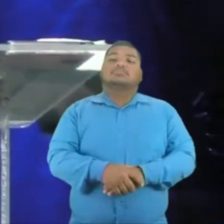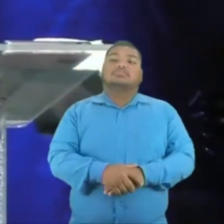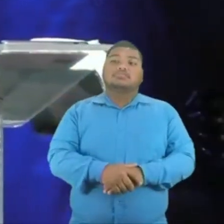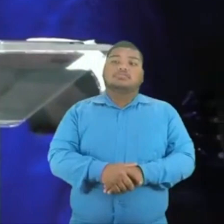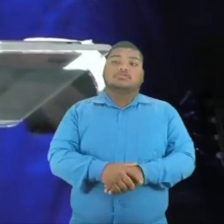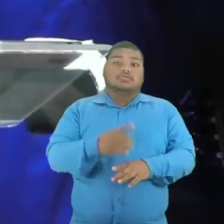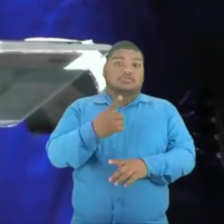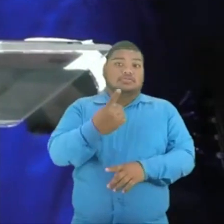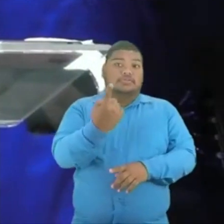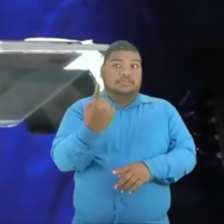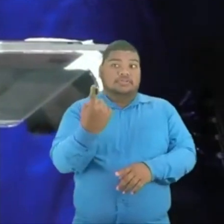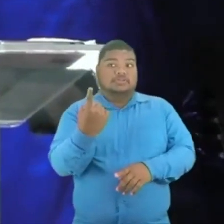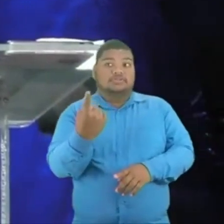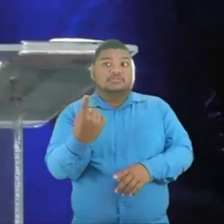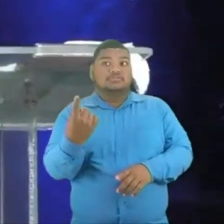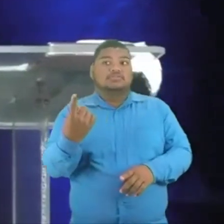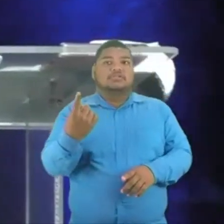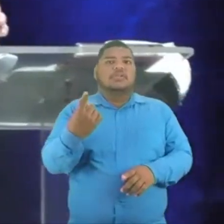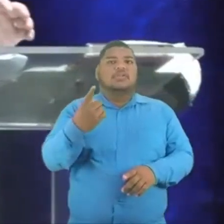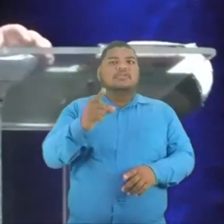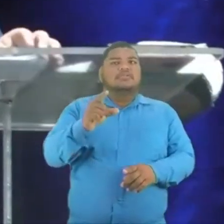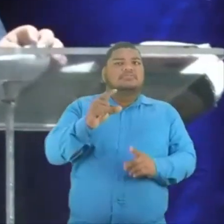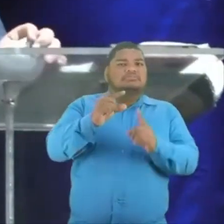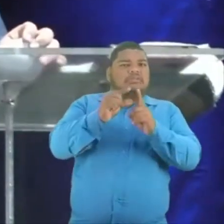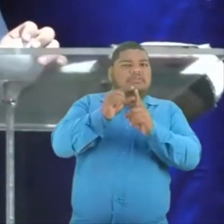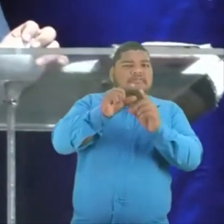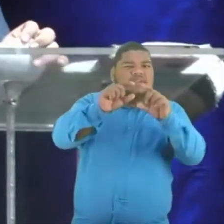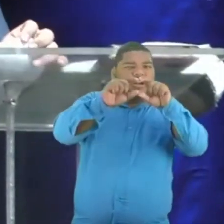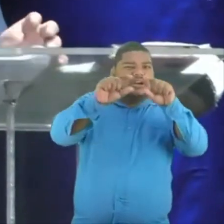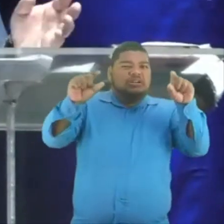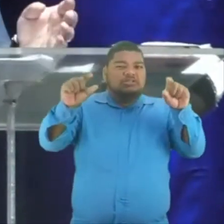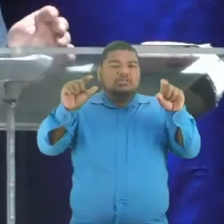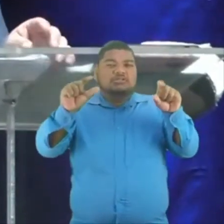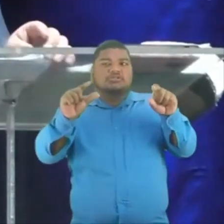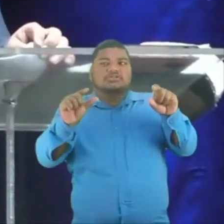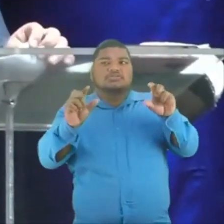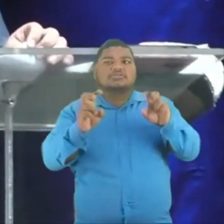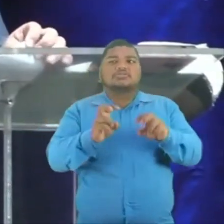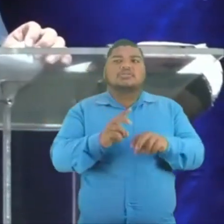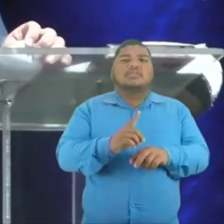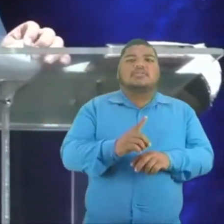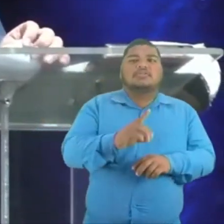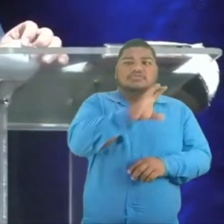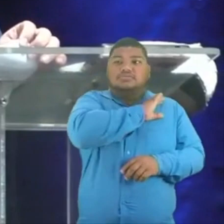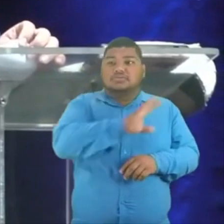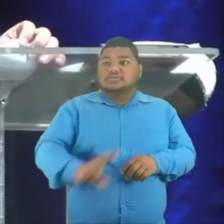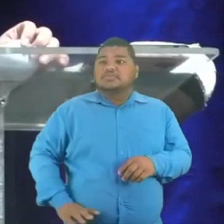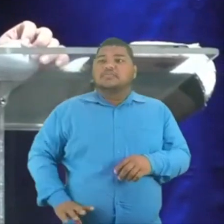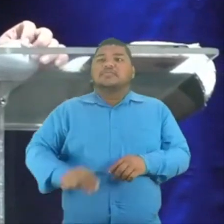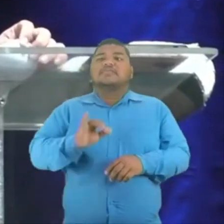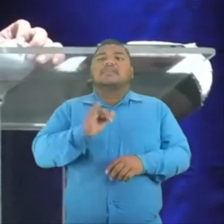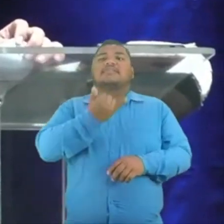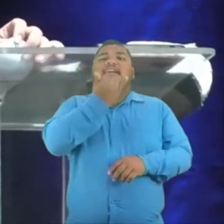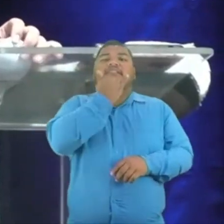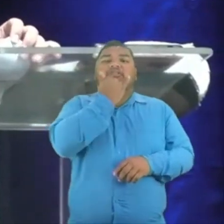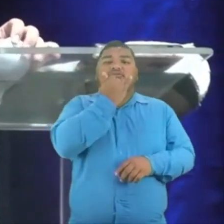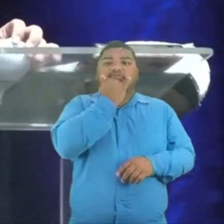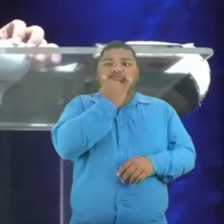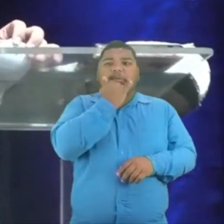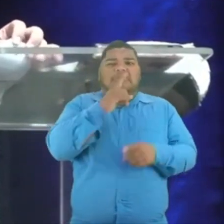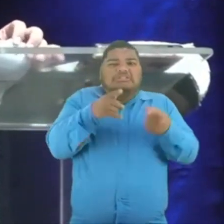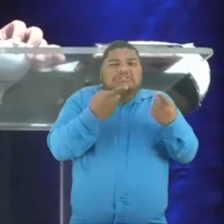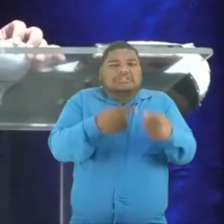Uma vez, ouvi uma frase de um cristão que ele dava, num livro ele dava desculpas a respeito das perseguições que ele